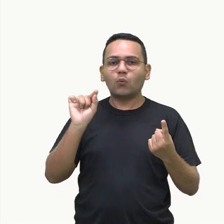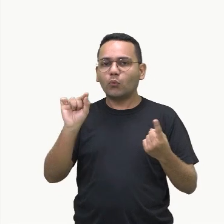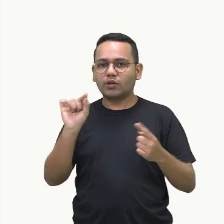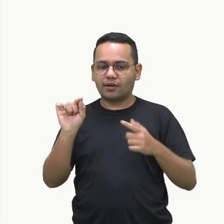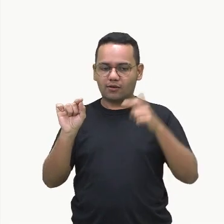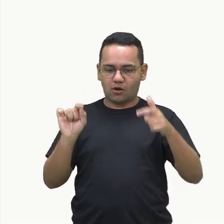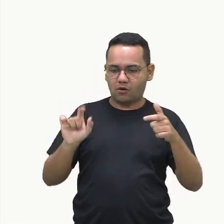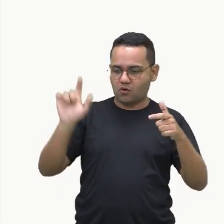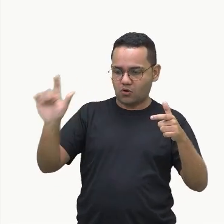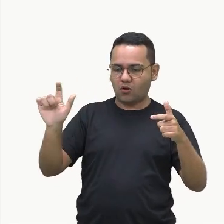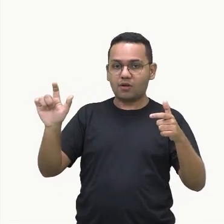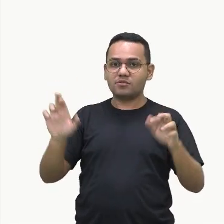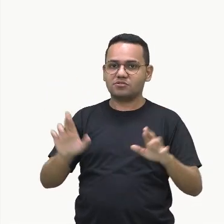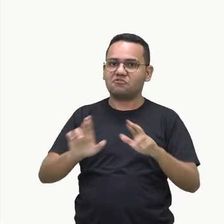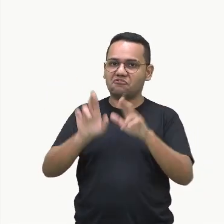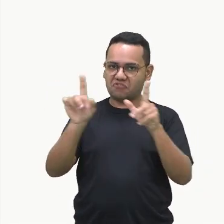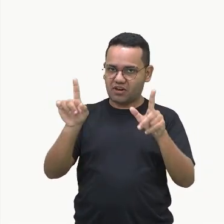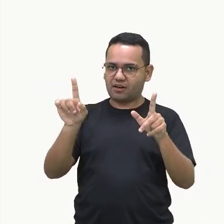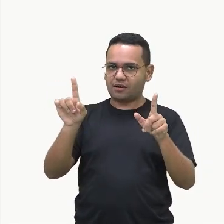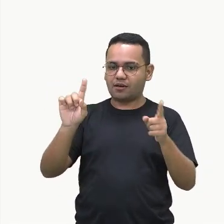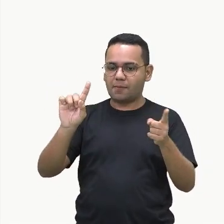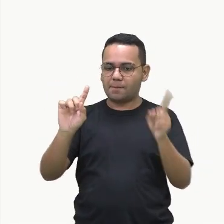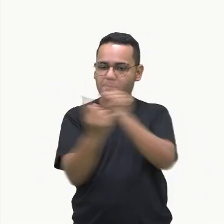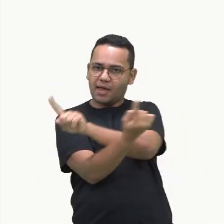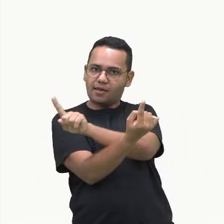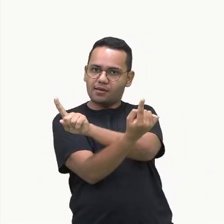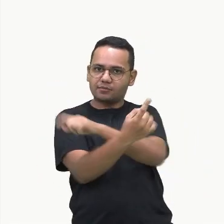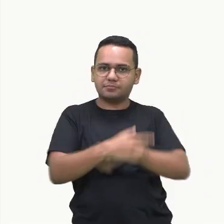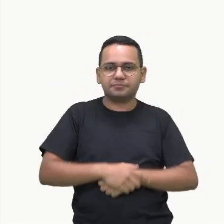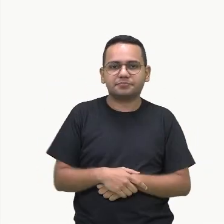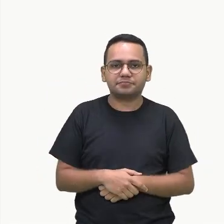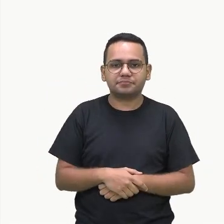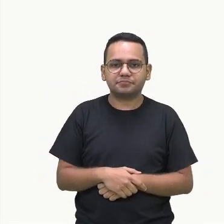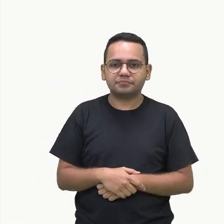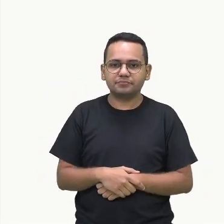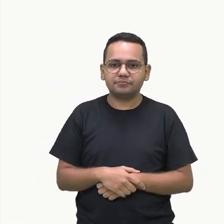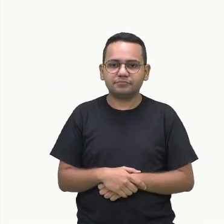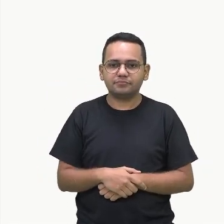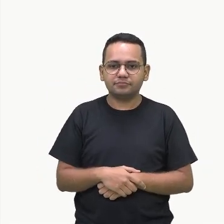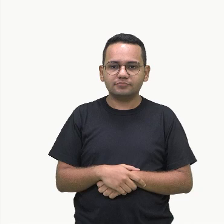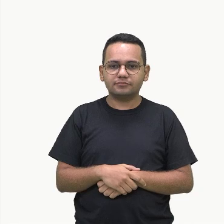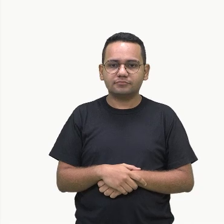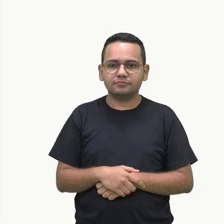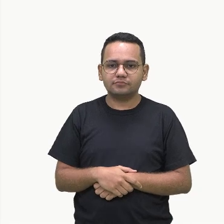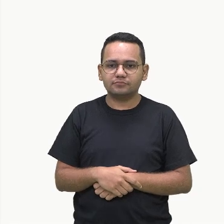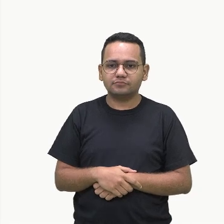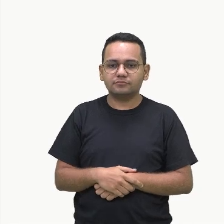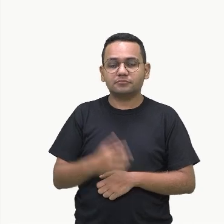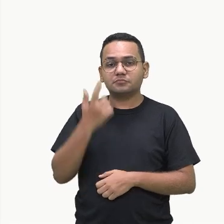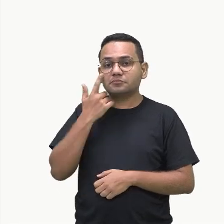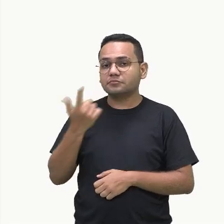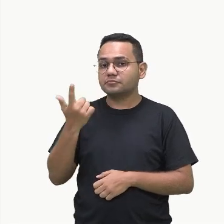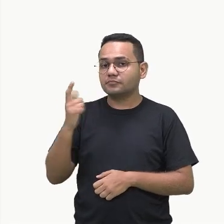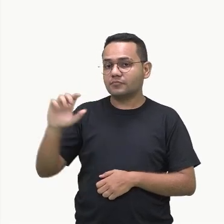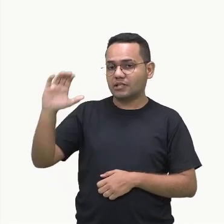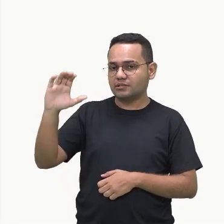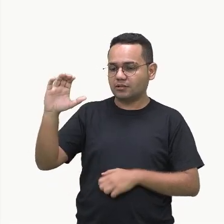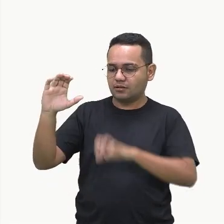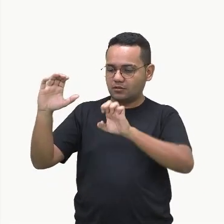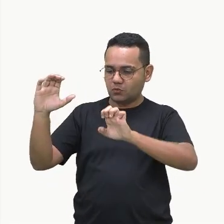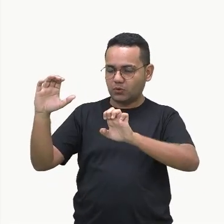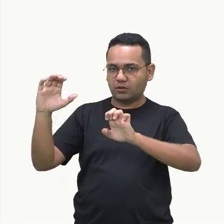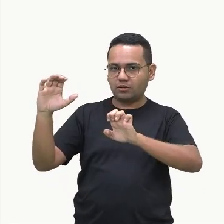ali em relação à transversal T. Você percebe que o ângulo C e o ângulo E